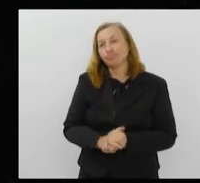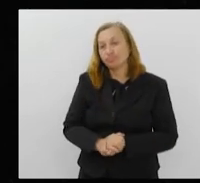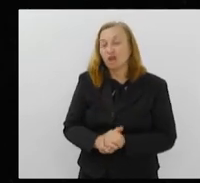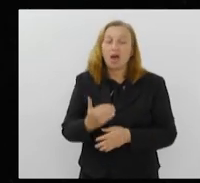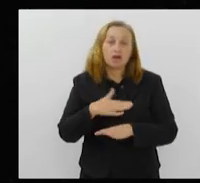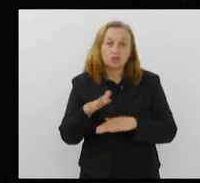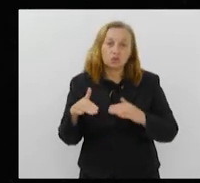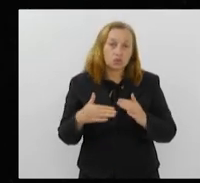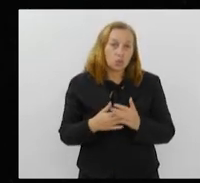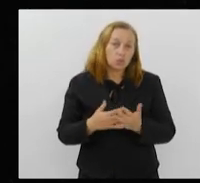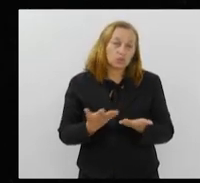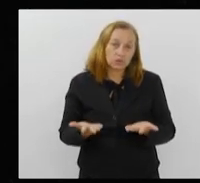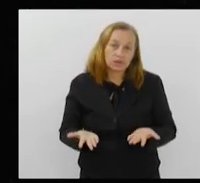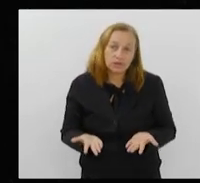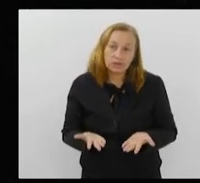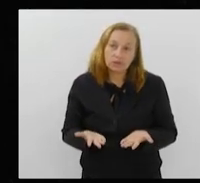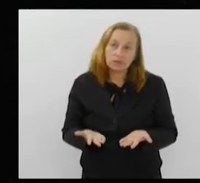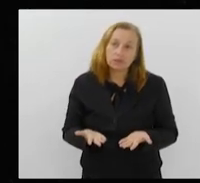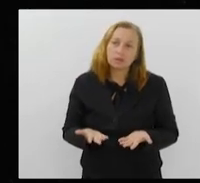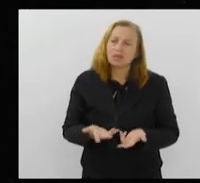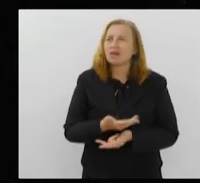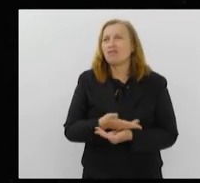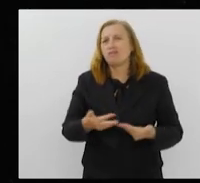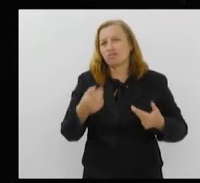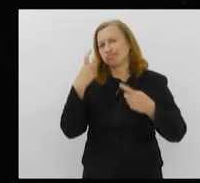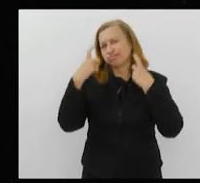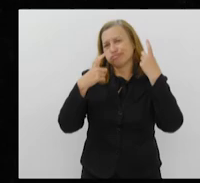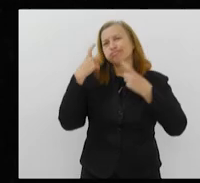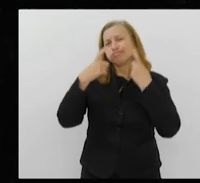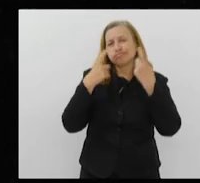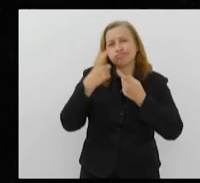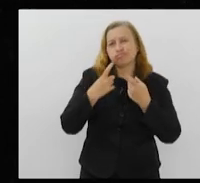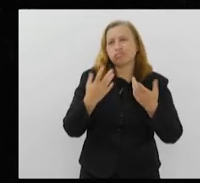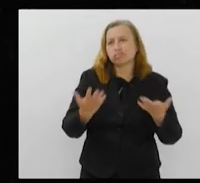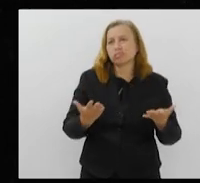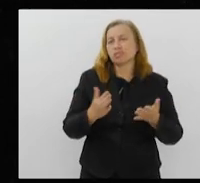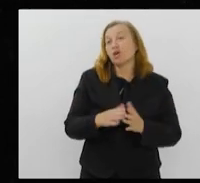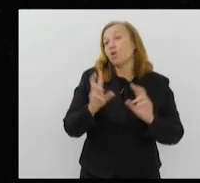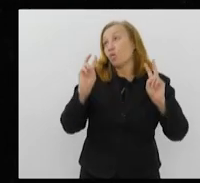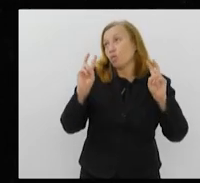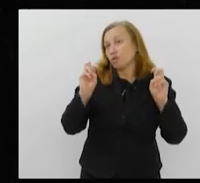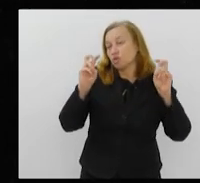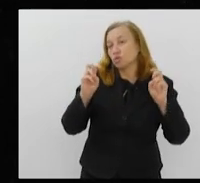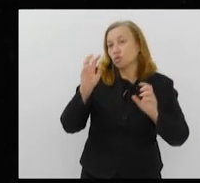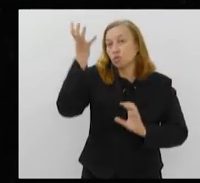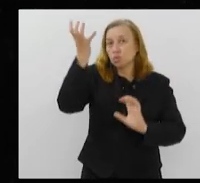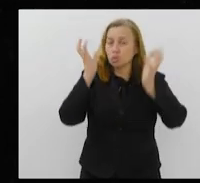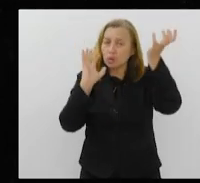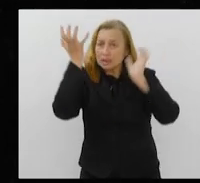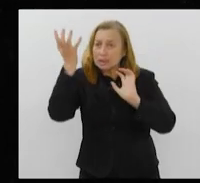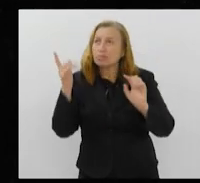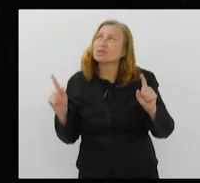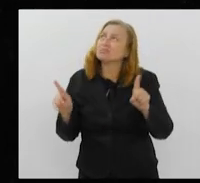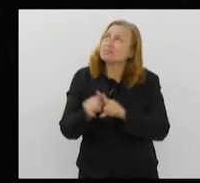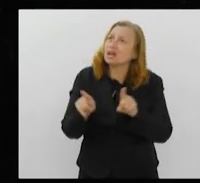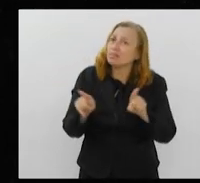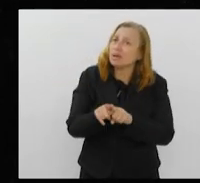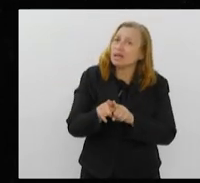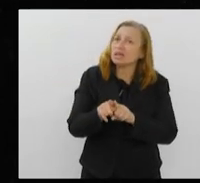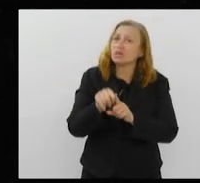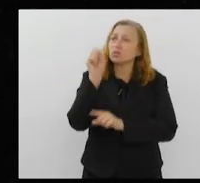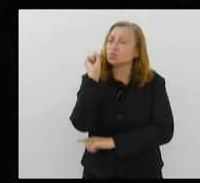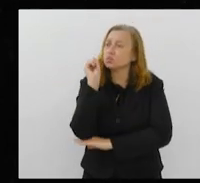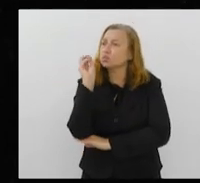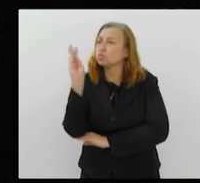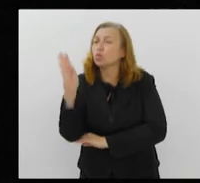todos, indignação, e muitas preocupações, tanto com a questão do clima, com a questão das